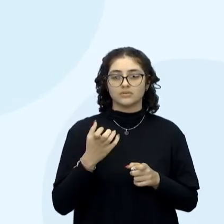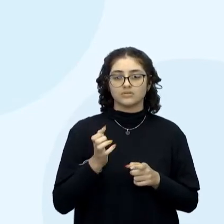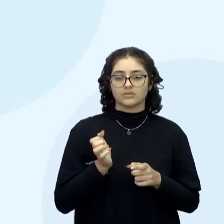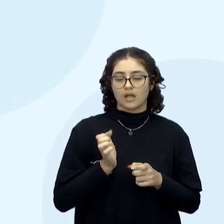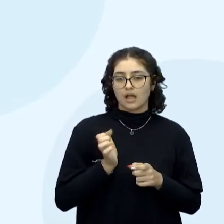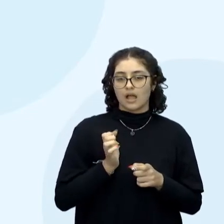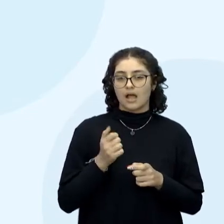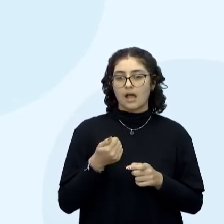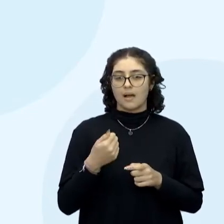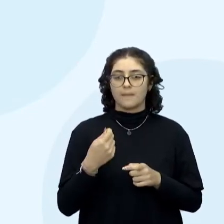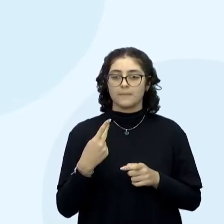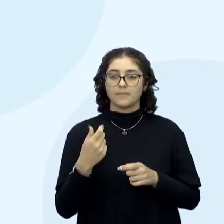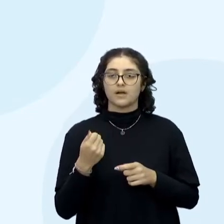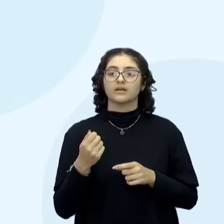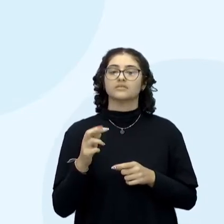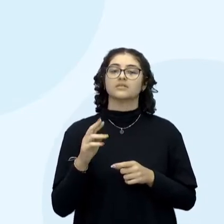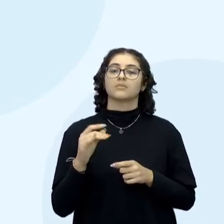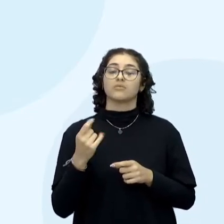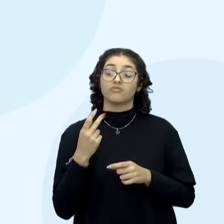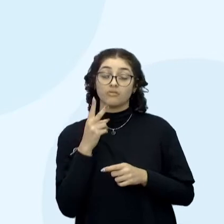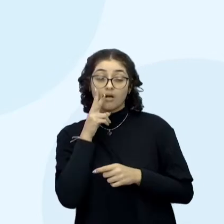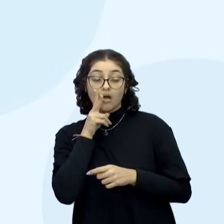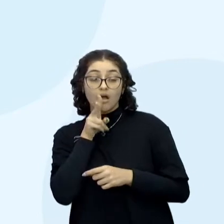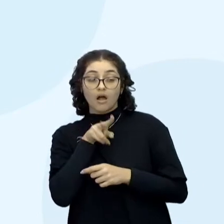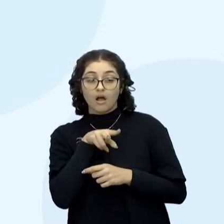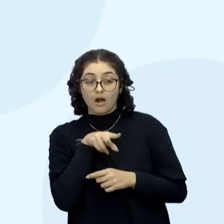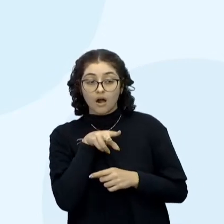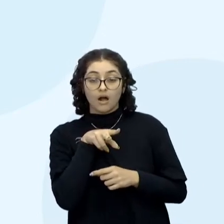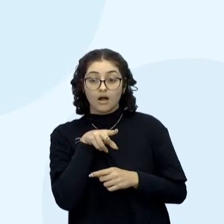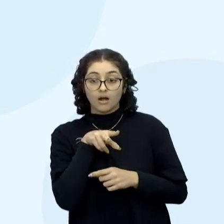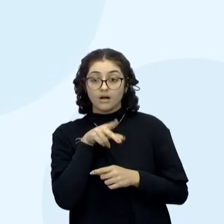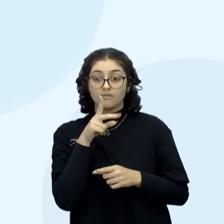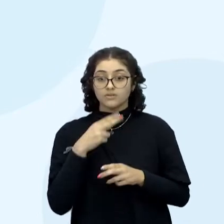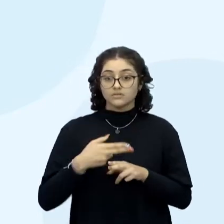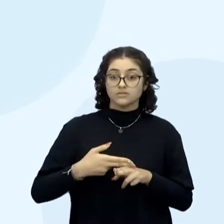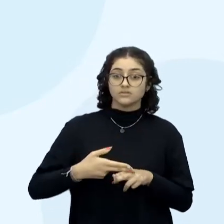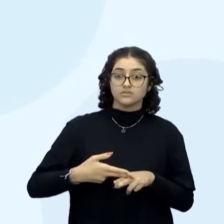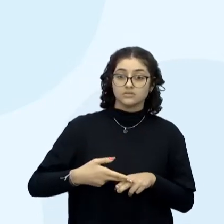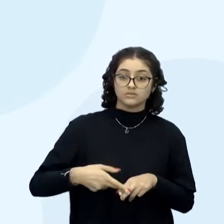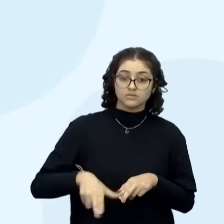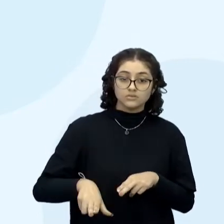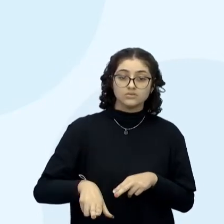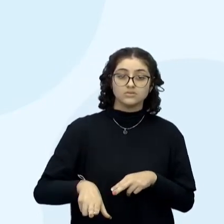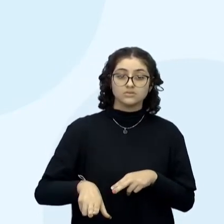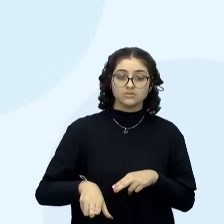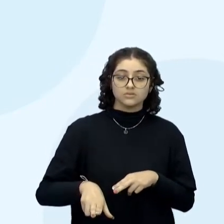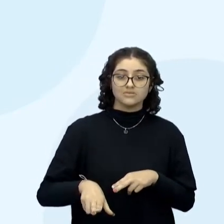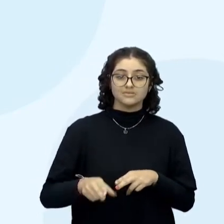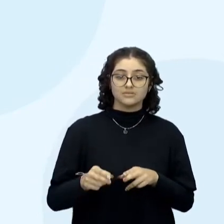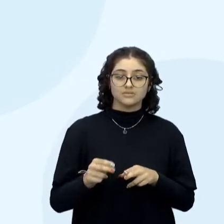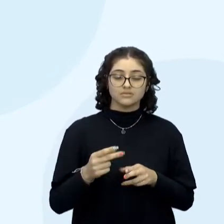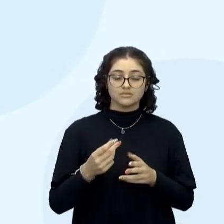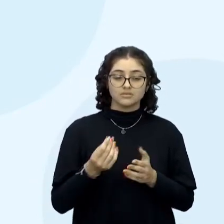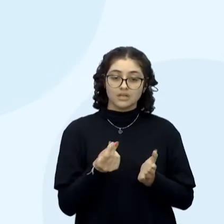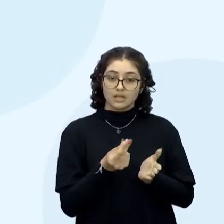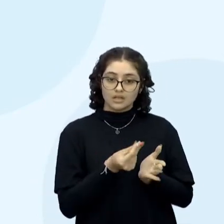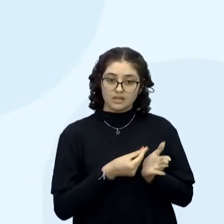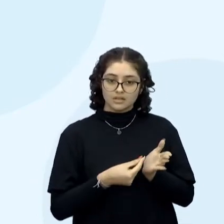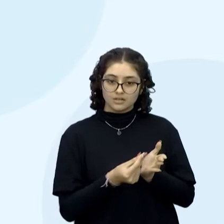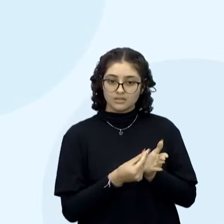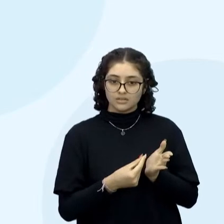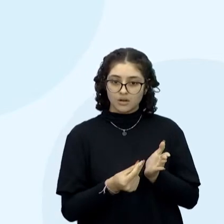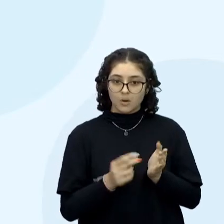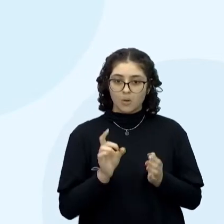apátridas puderam ver que a nudez abstrata de serem